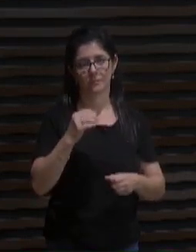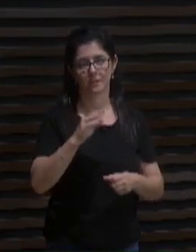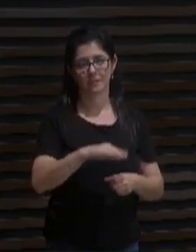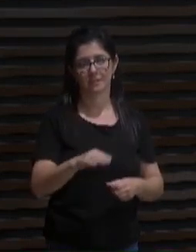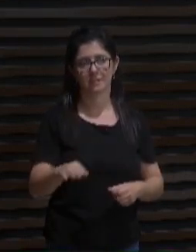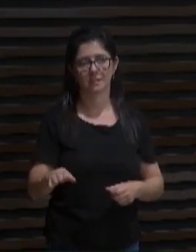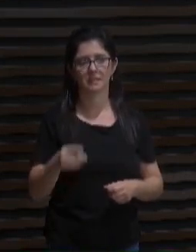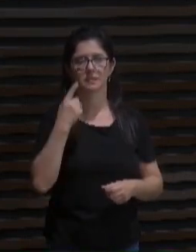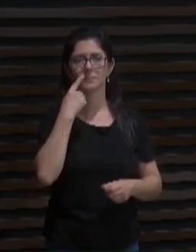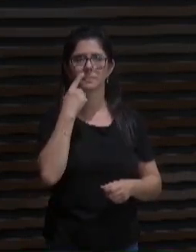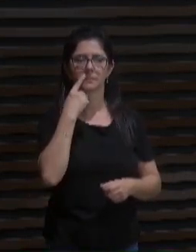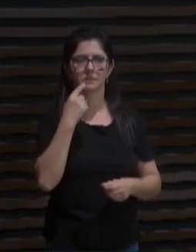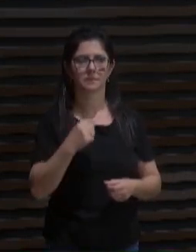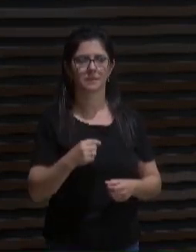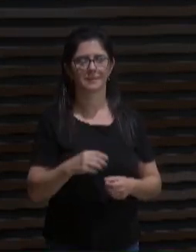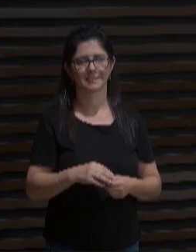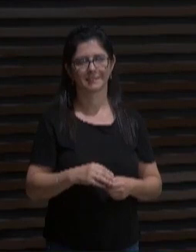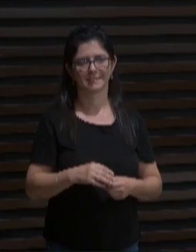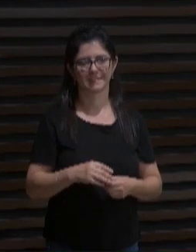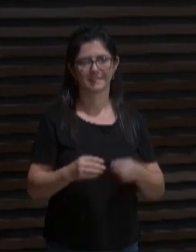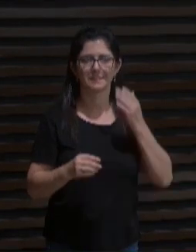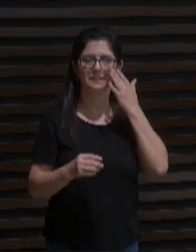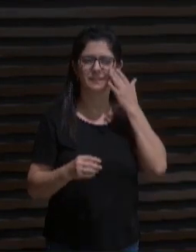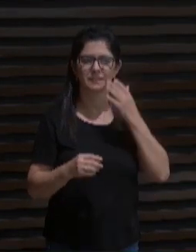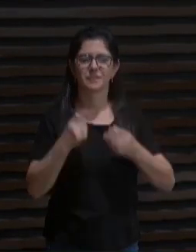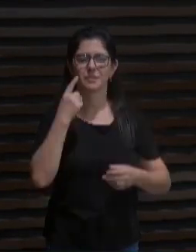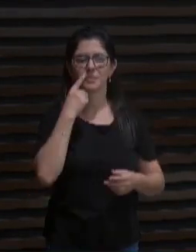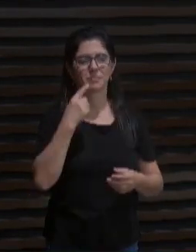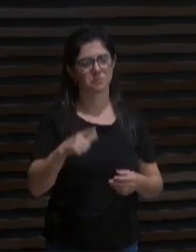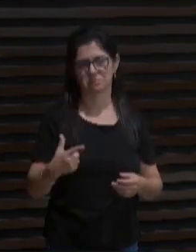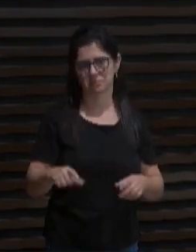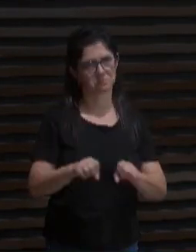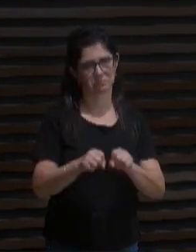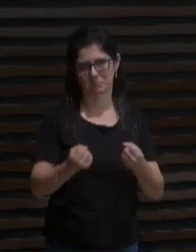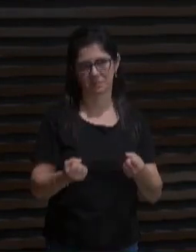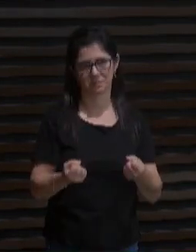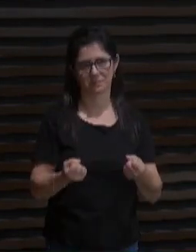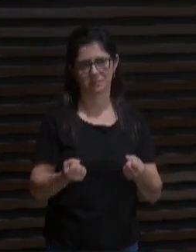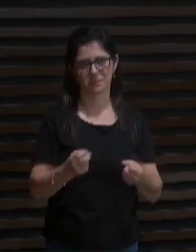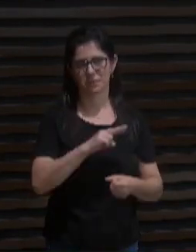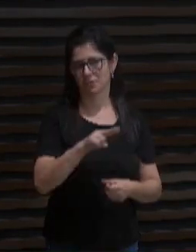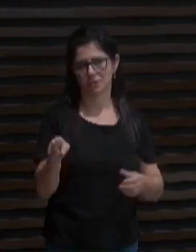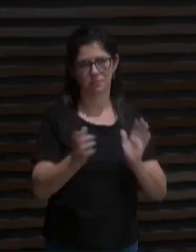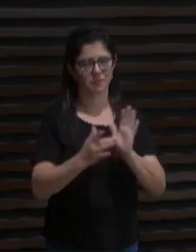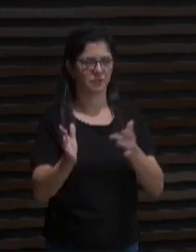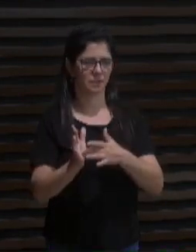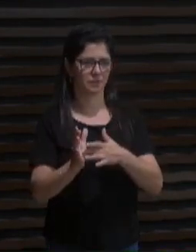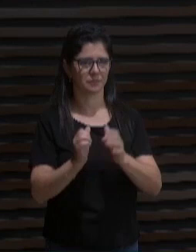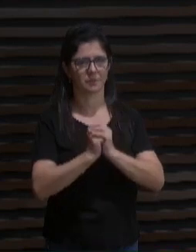ele chamava Deus de papai, papai, não tem pão, em nome de Jesus,